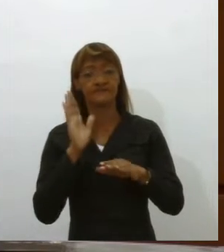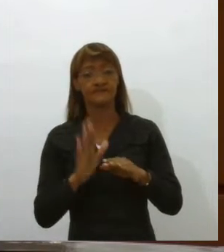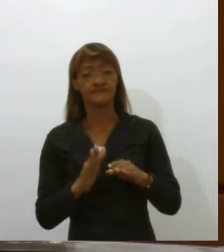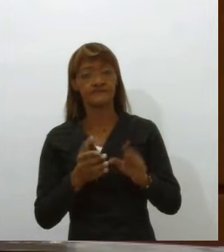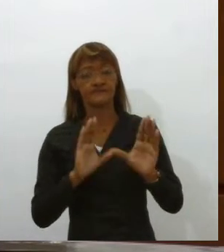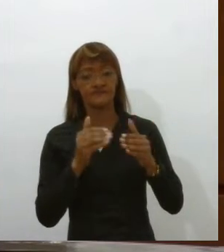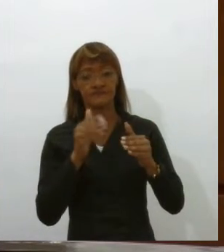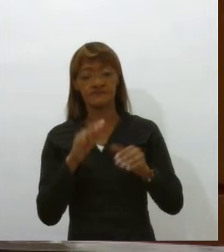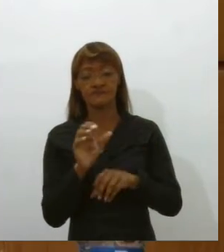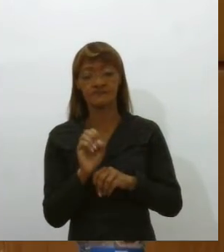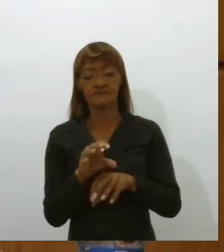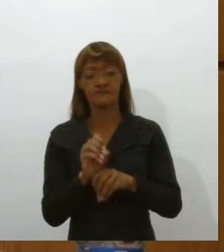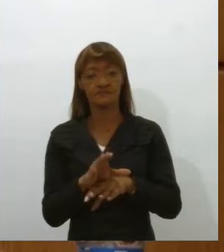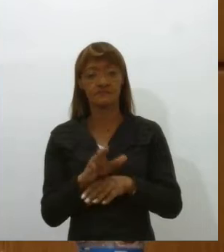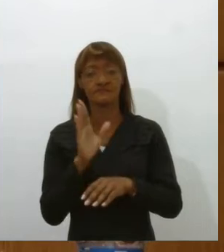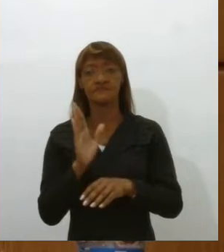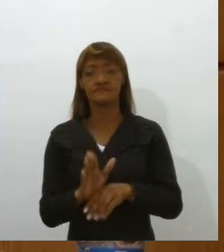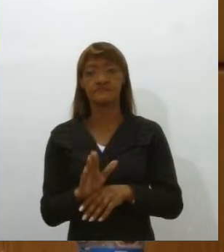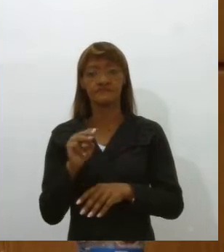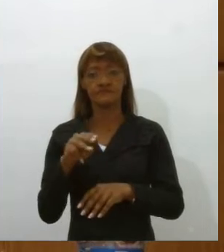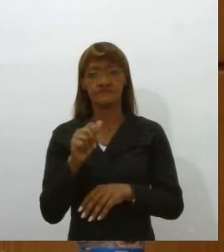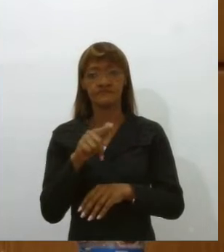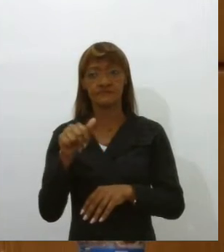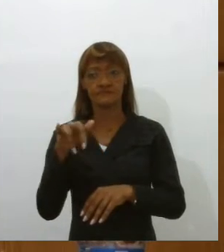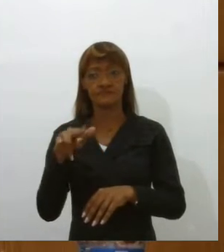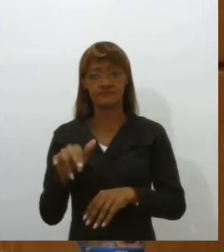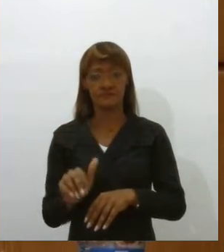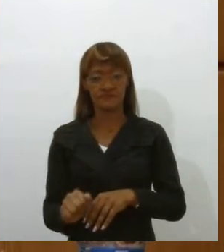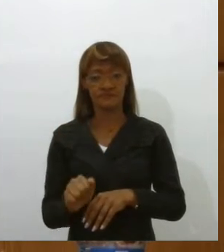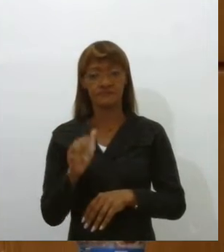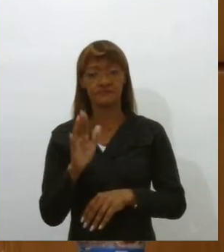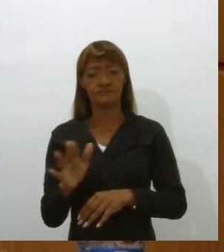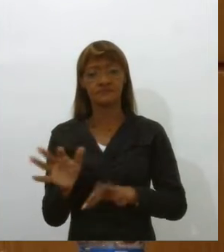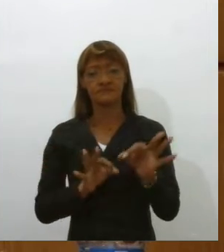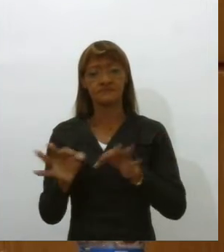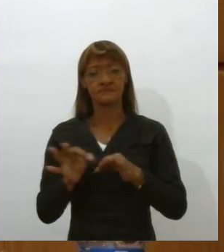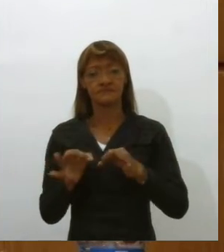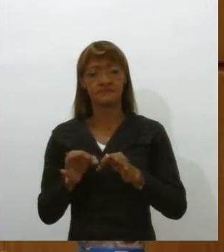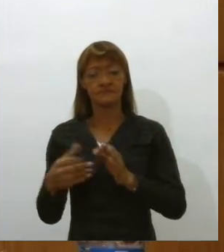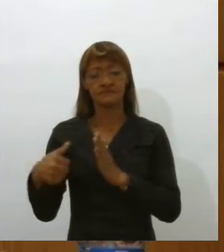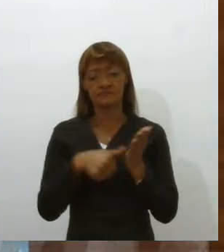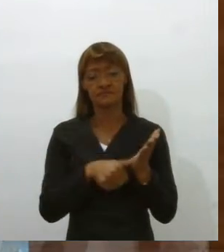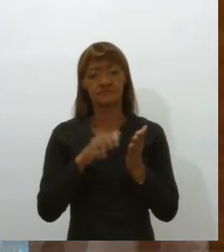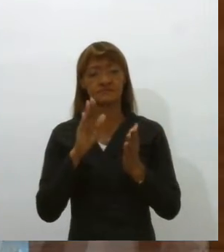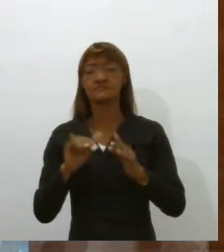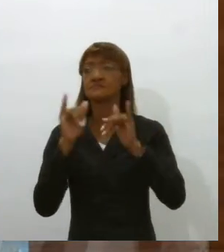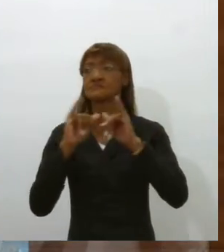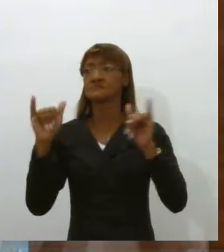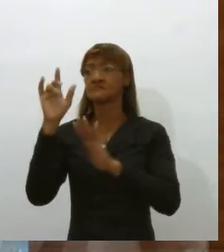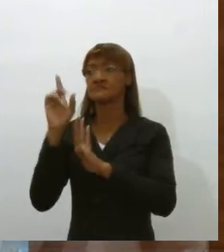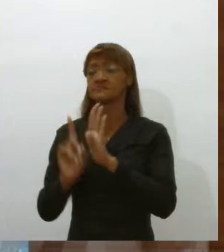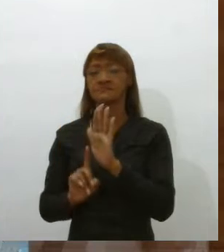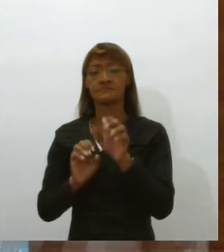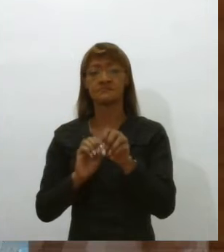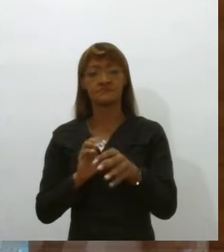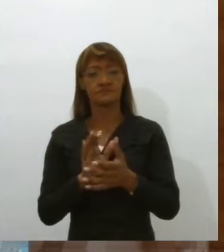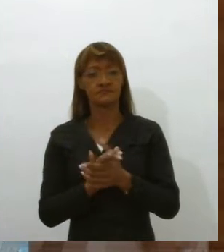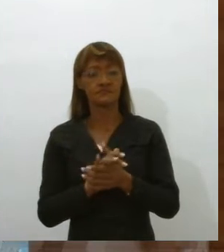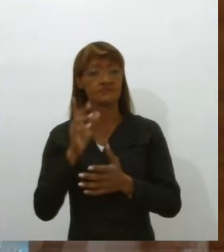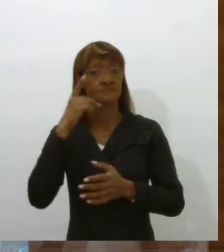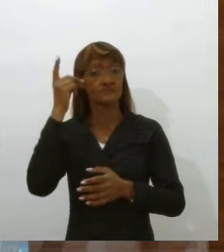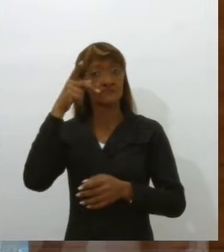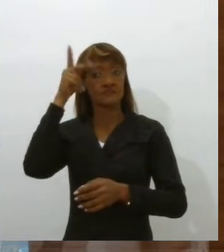do Fundo Malala e pelas organizações que integram a campanha nacional pelo direito à educação. A deputada Kit Lima, do Cidadania, foi